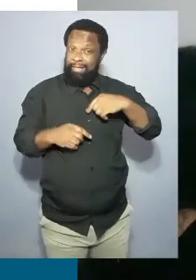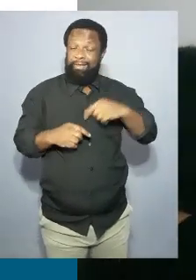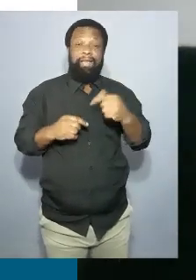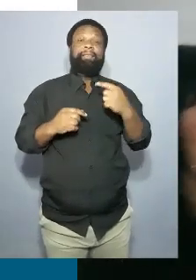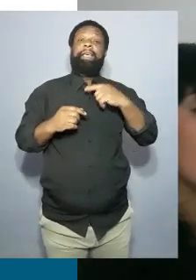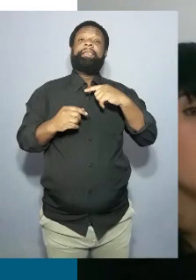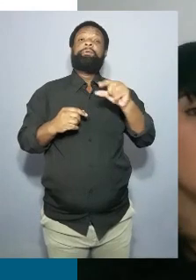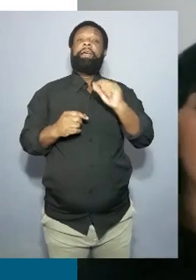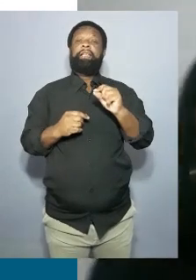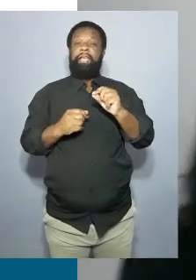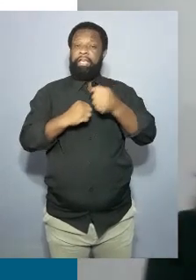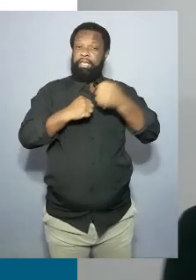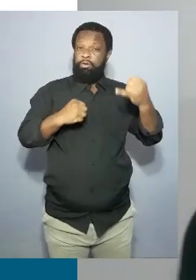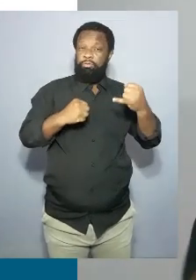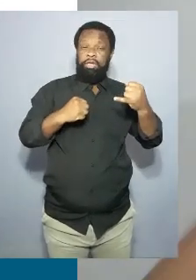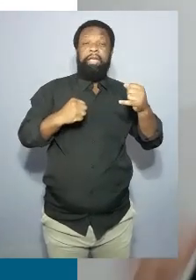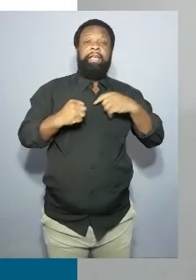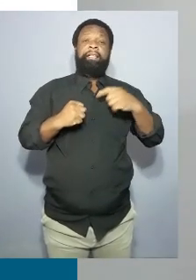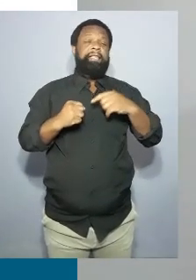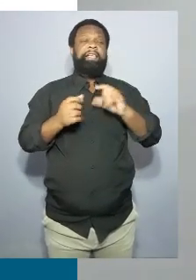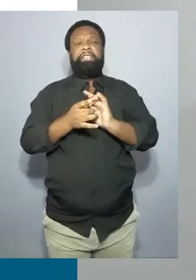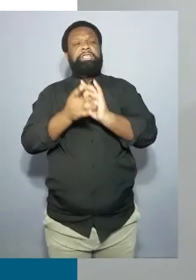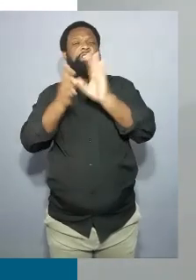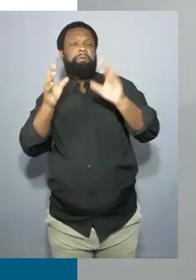existem íons com liberdade de